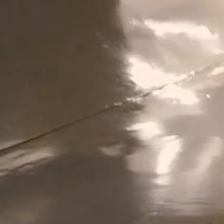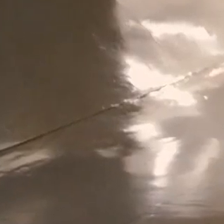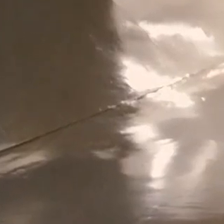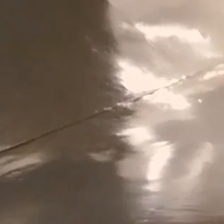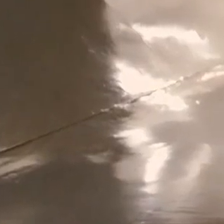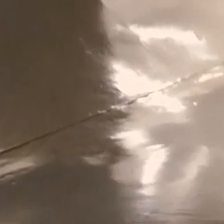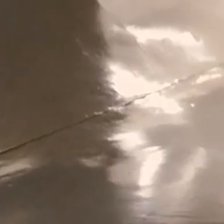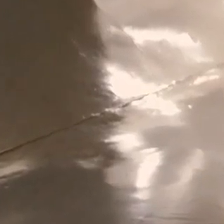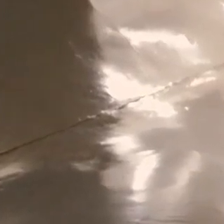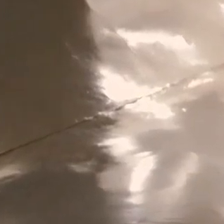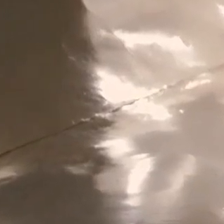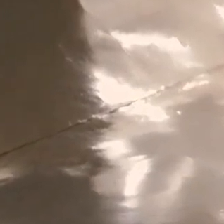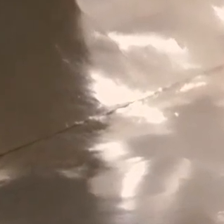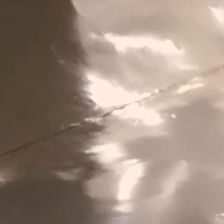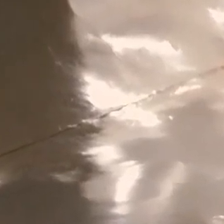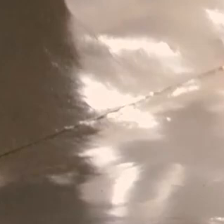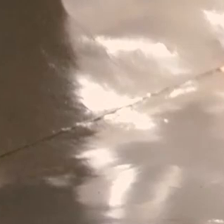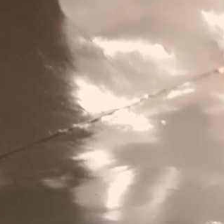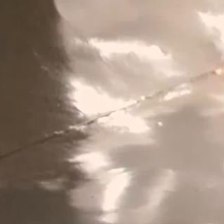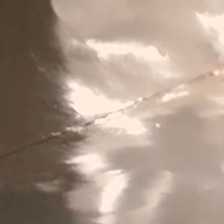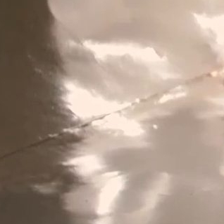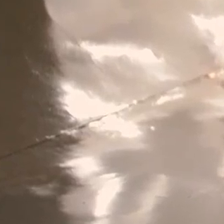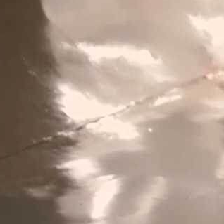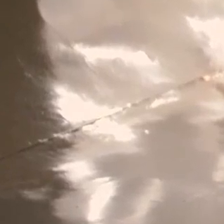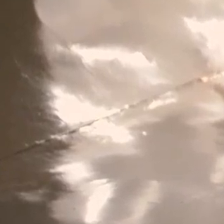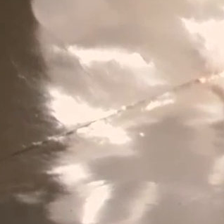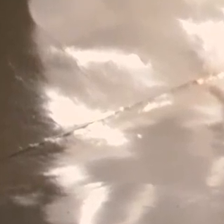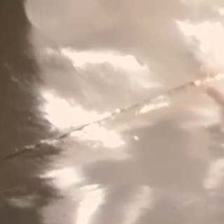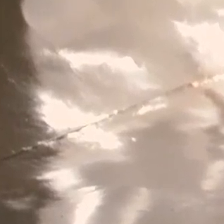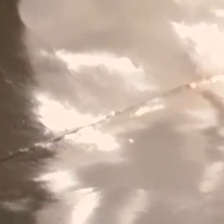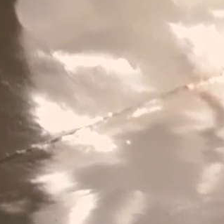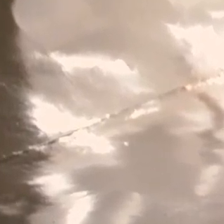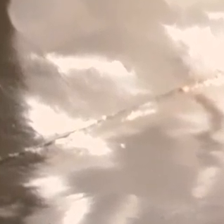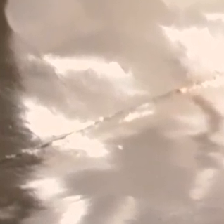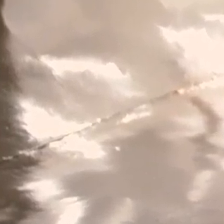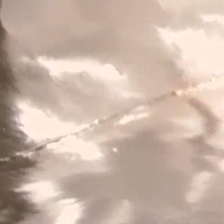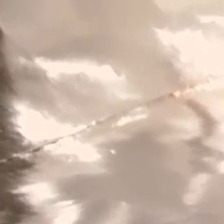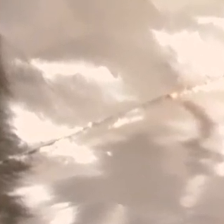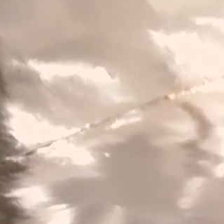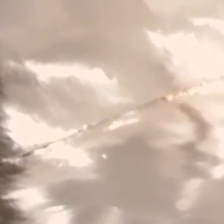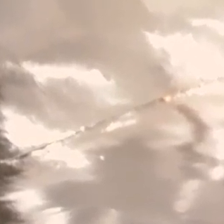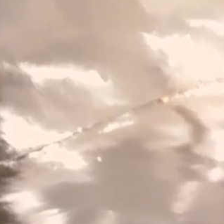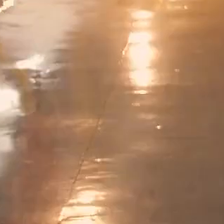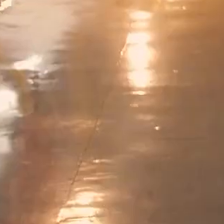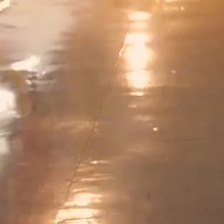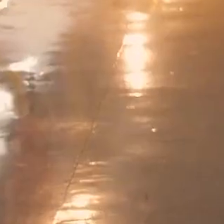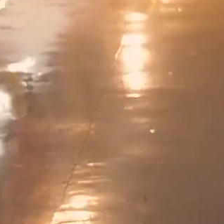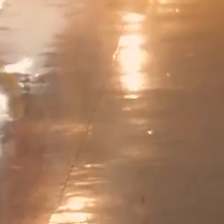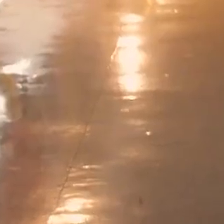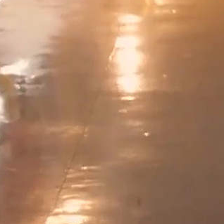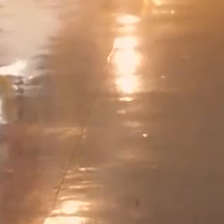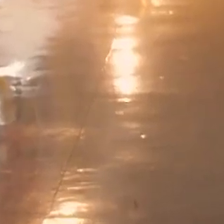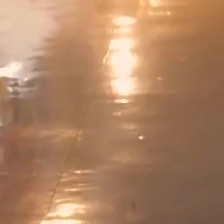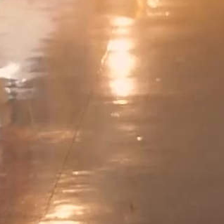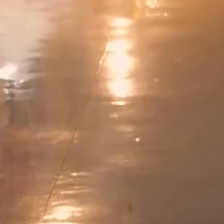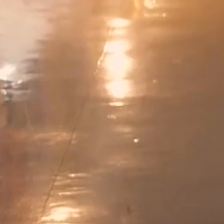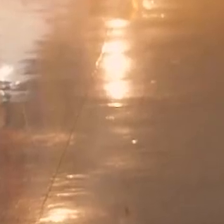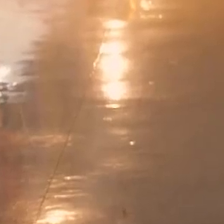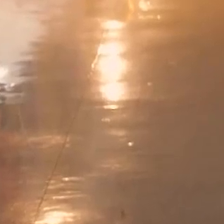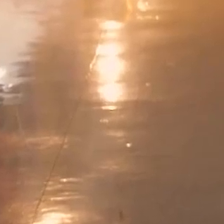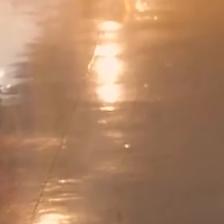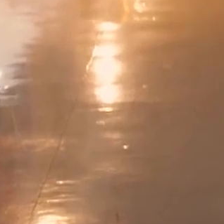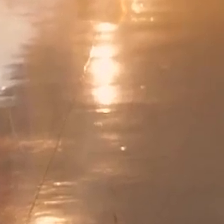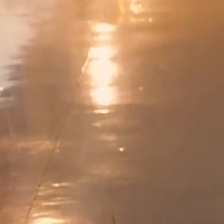isso, fiquem atentos. A vacina é a forma mais eficaz de prevenir complicações associadas à gripe. Confira se você faz parte do